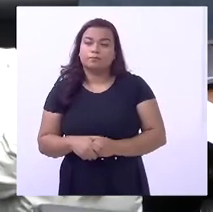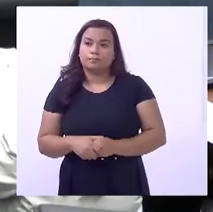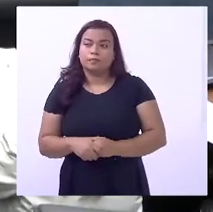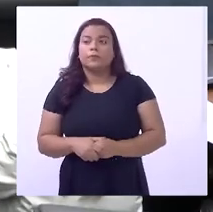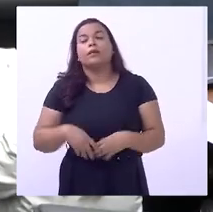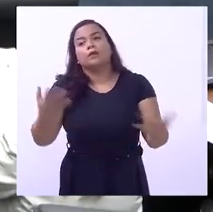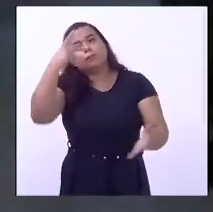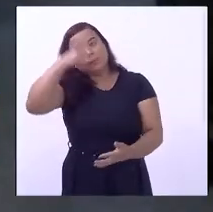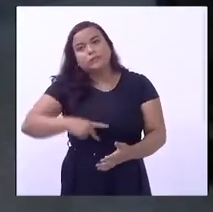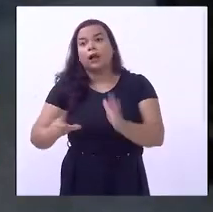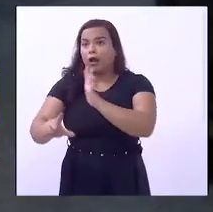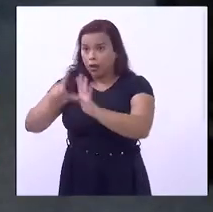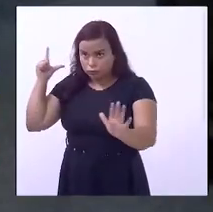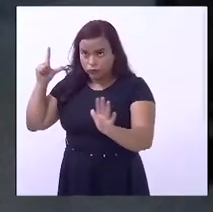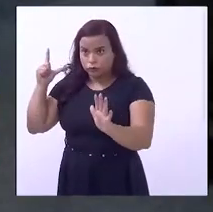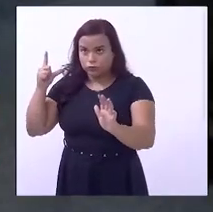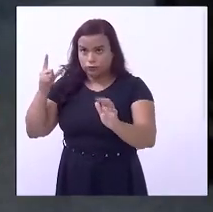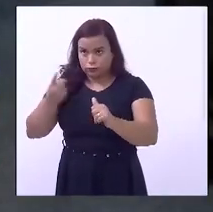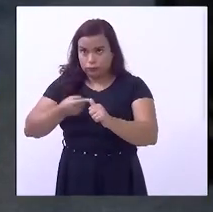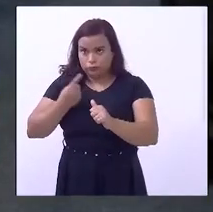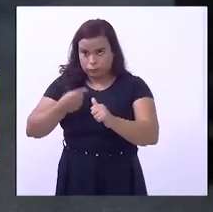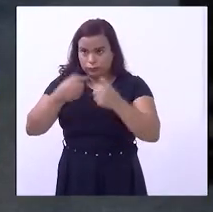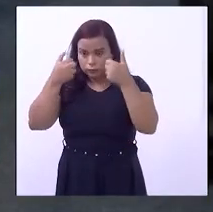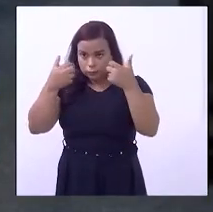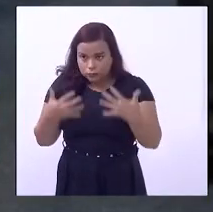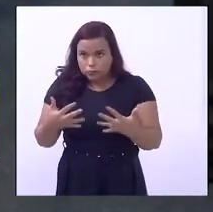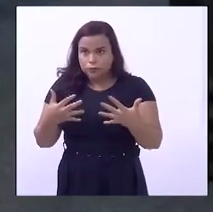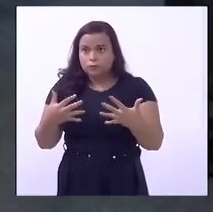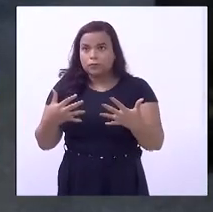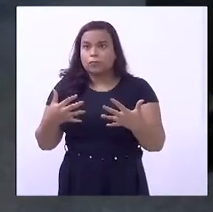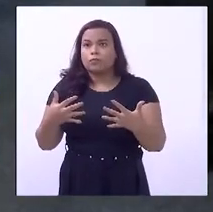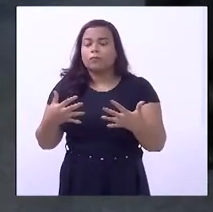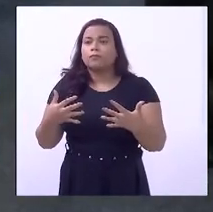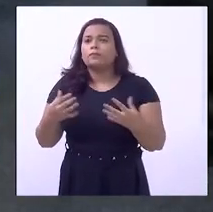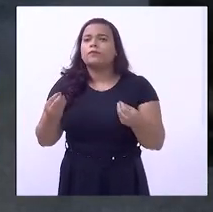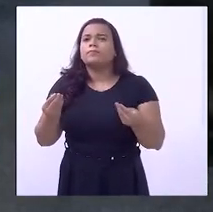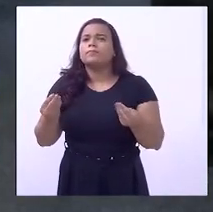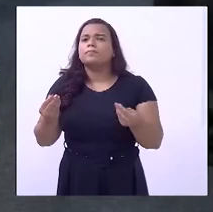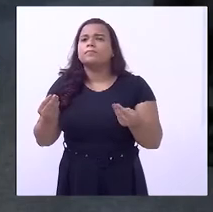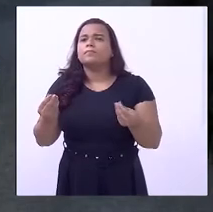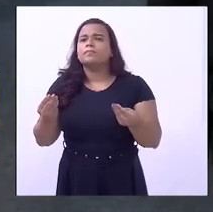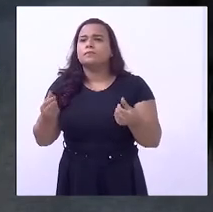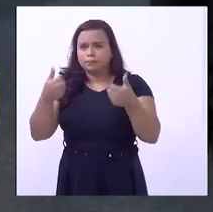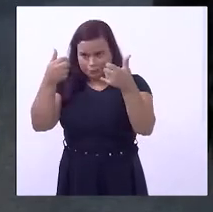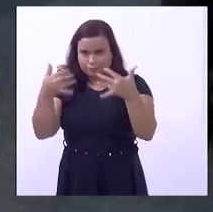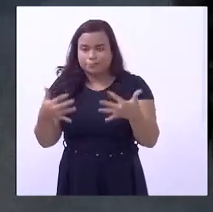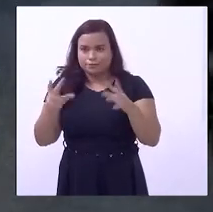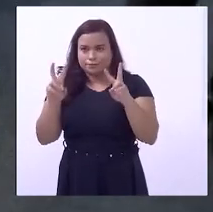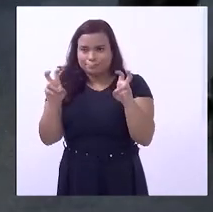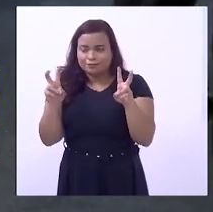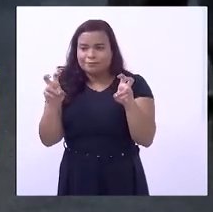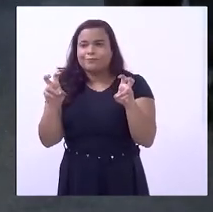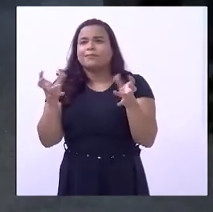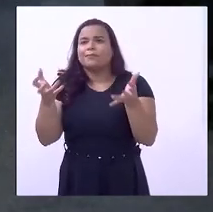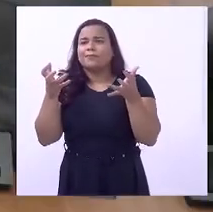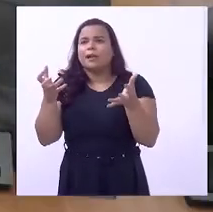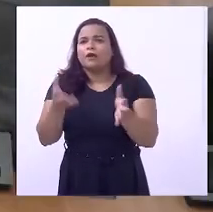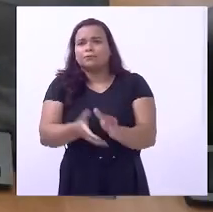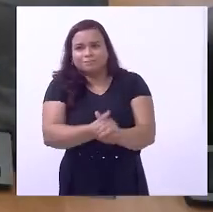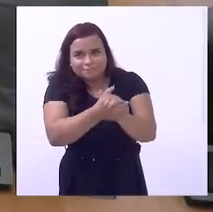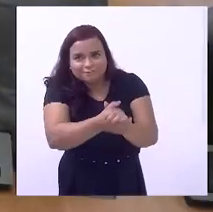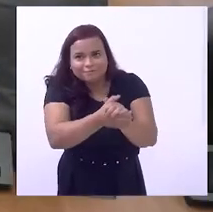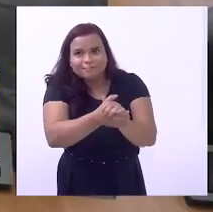Senhor presidente, antes, porém, deixa eu fazer aqui uma referência aqui. Quero saudar a